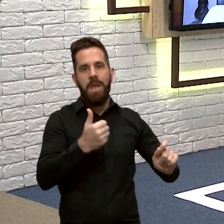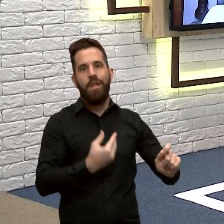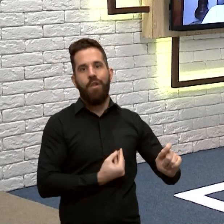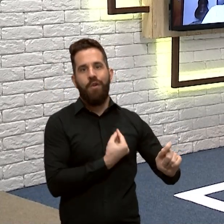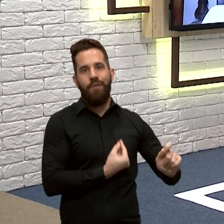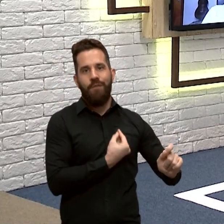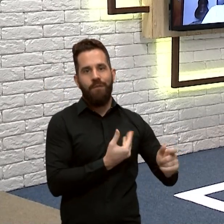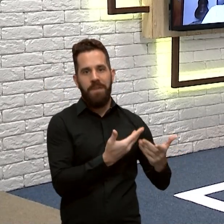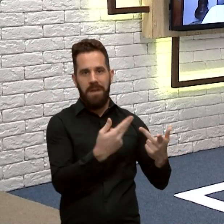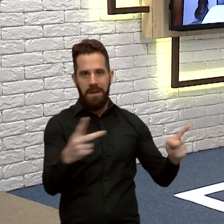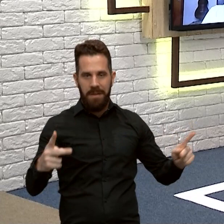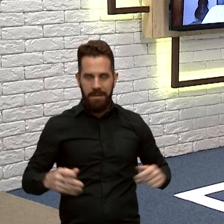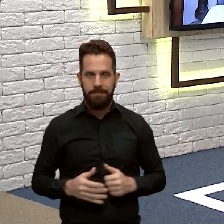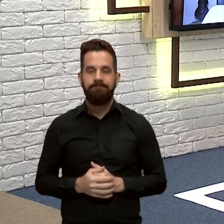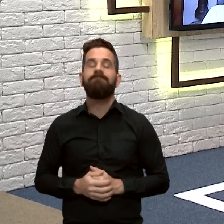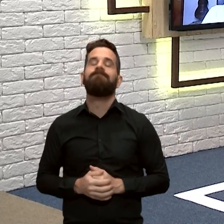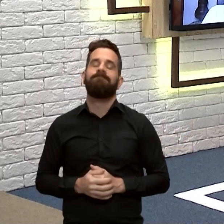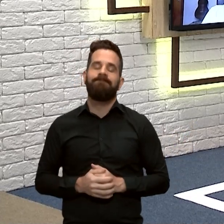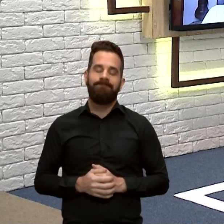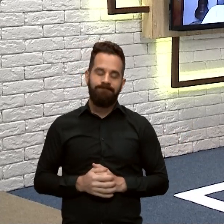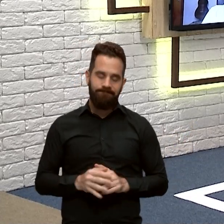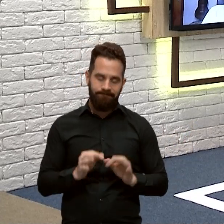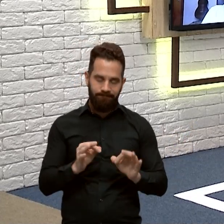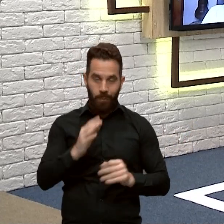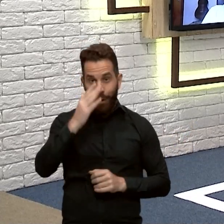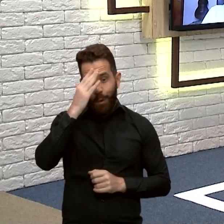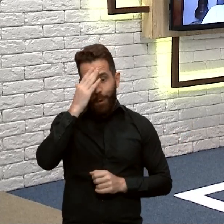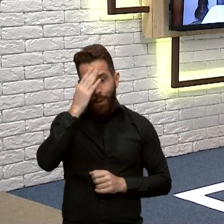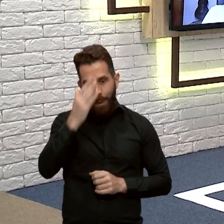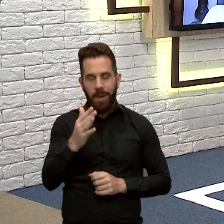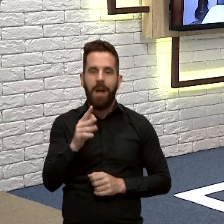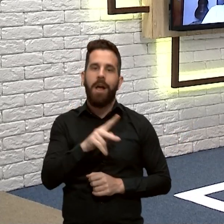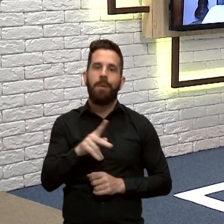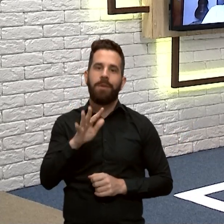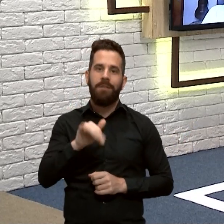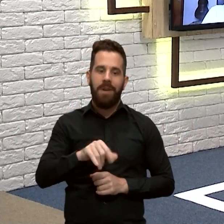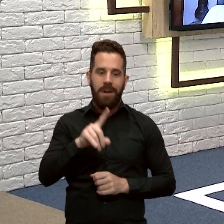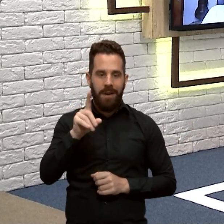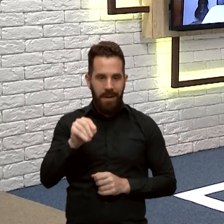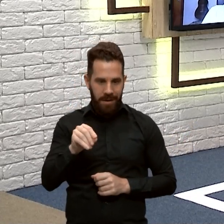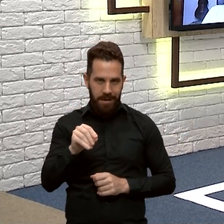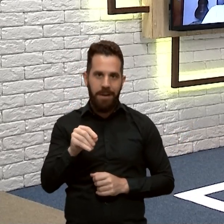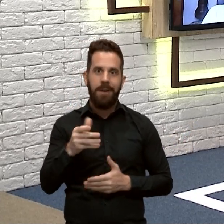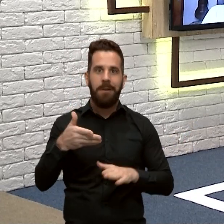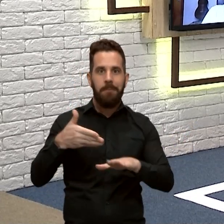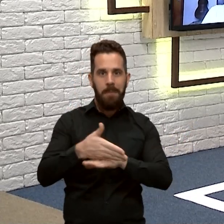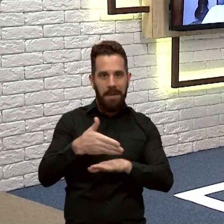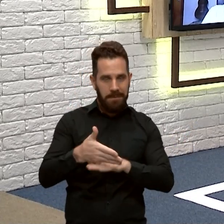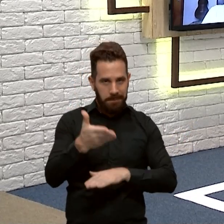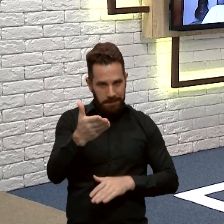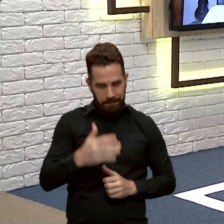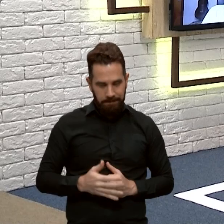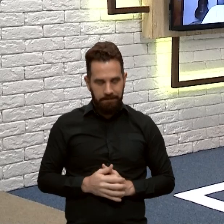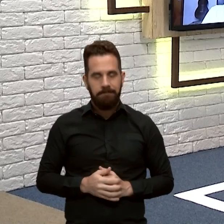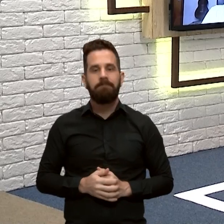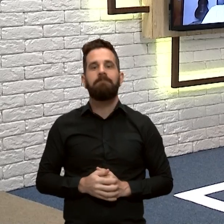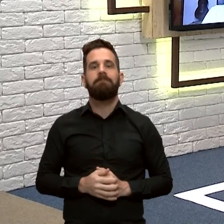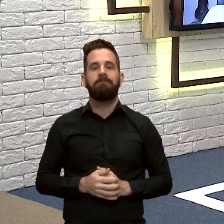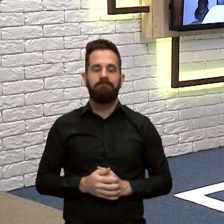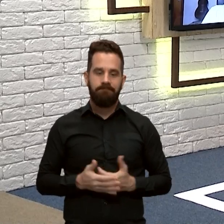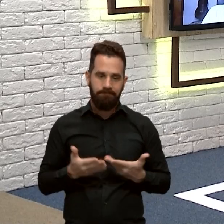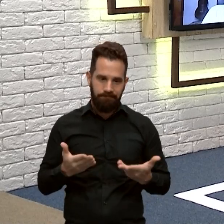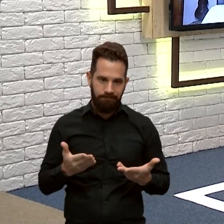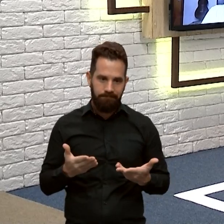vida. Bom, vou agradecer a presença novamente do professor Fernando aqui no Mundo FG. Muito obrigada, professor. Ô